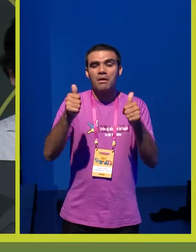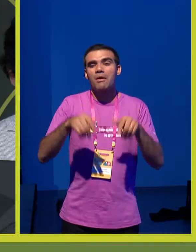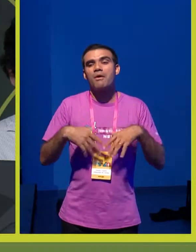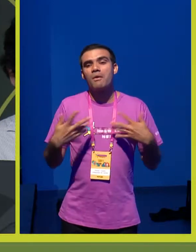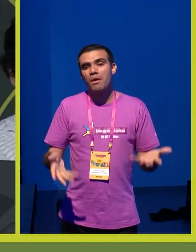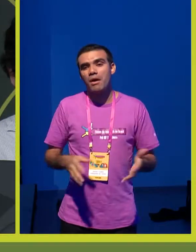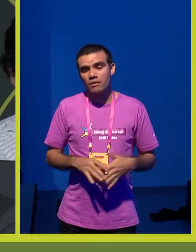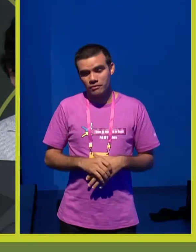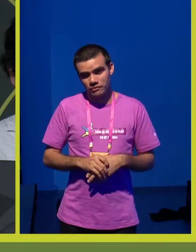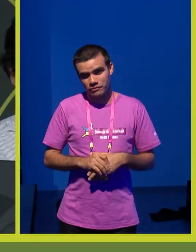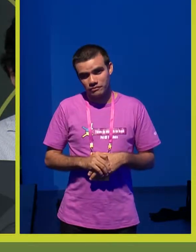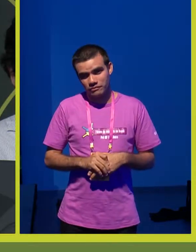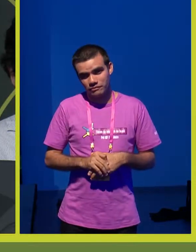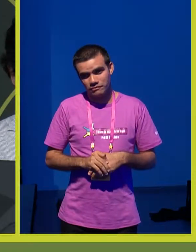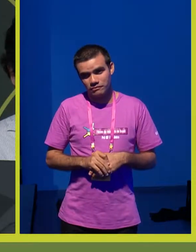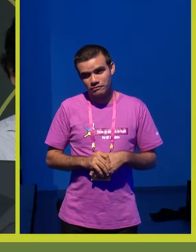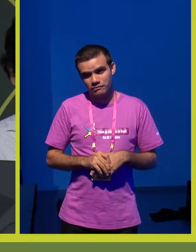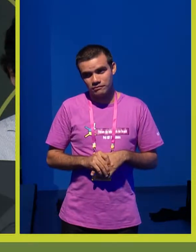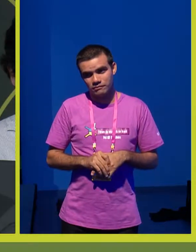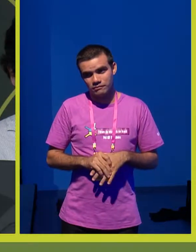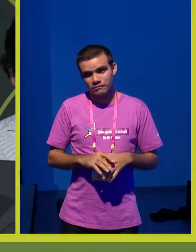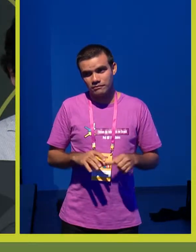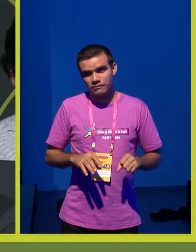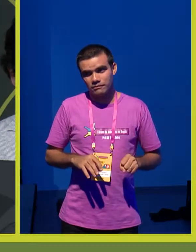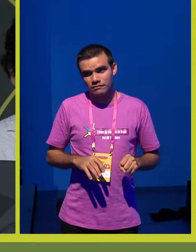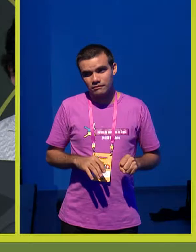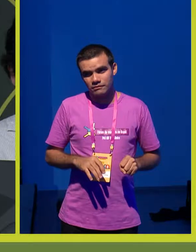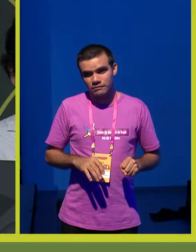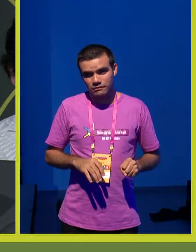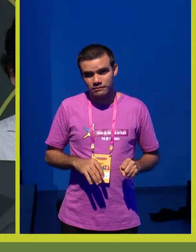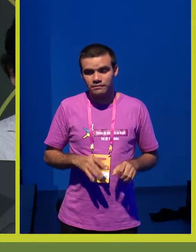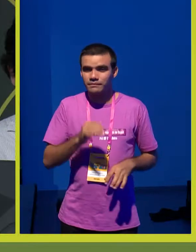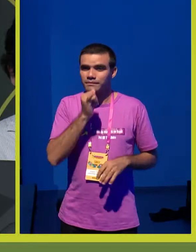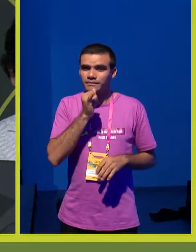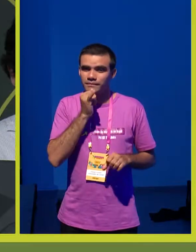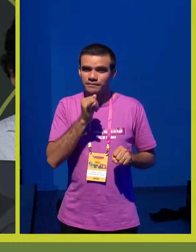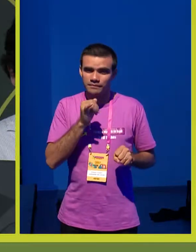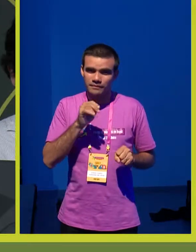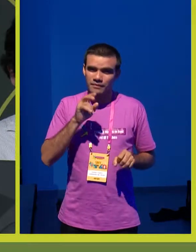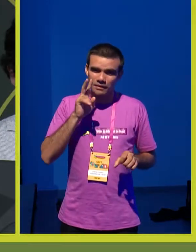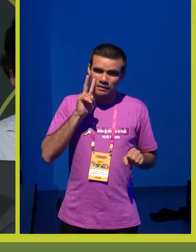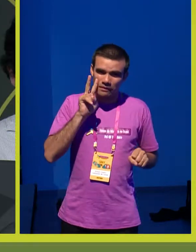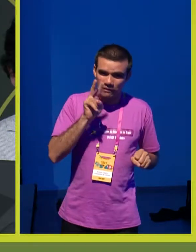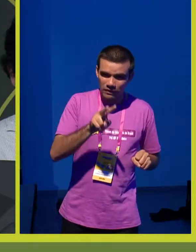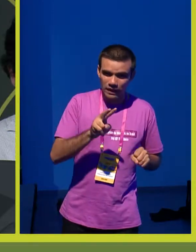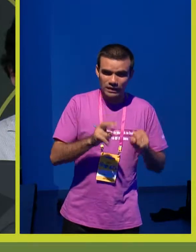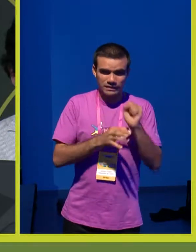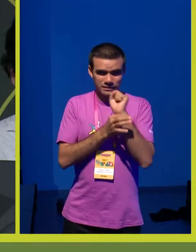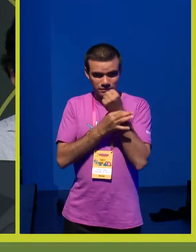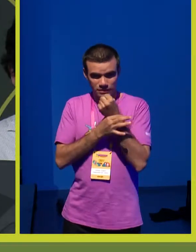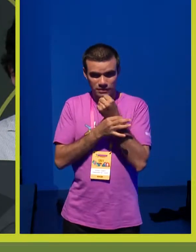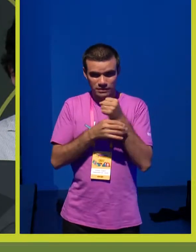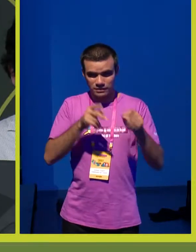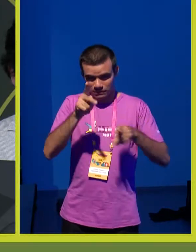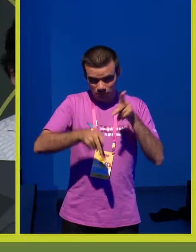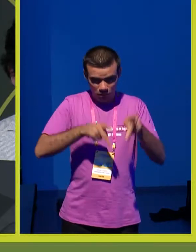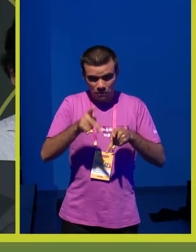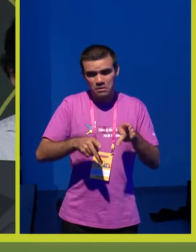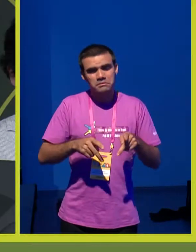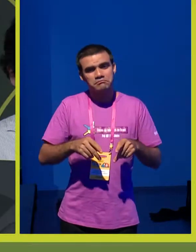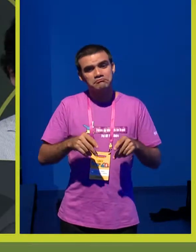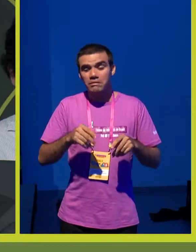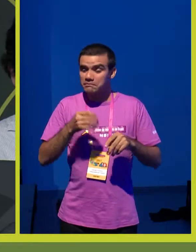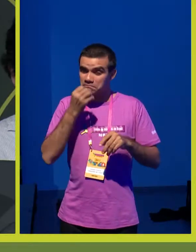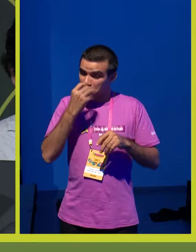se a gente olhar da ótica de segurança pública o benefício